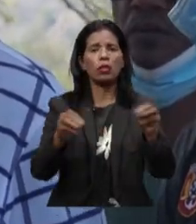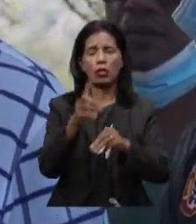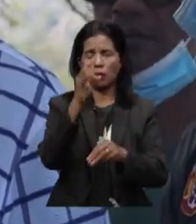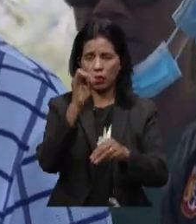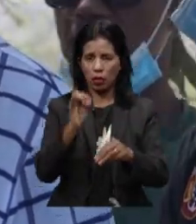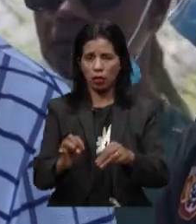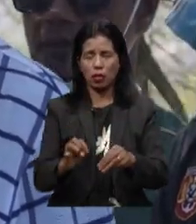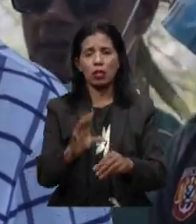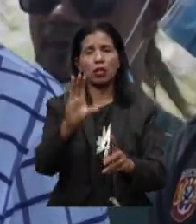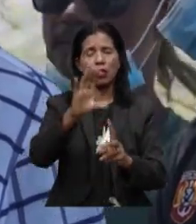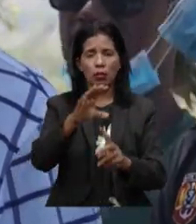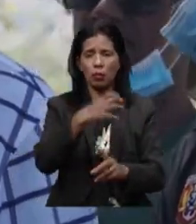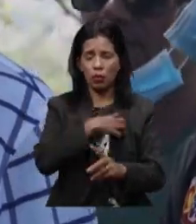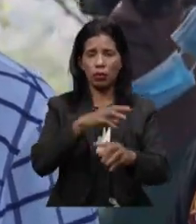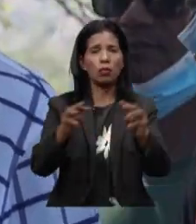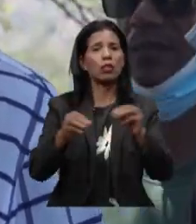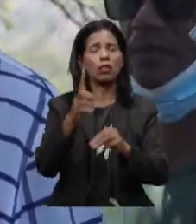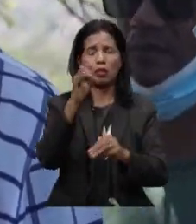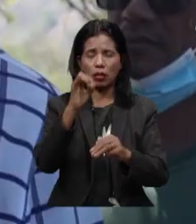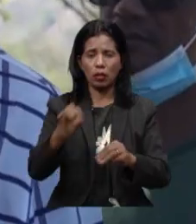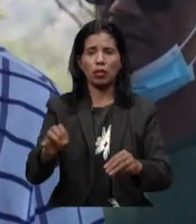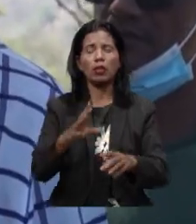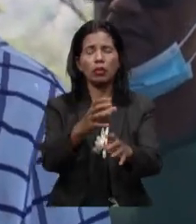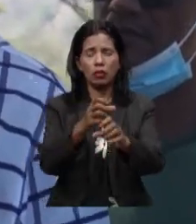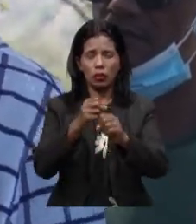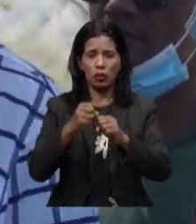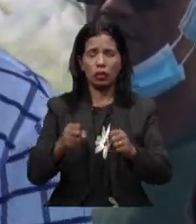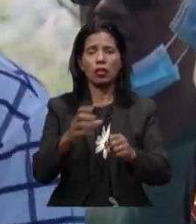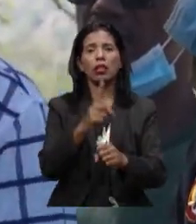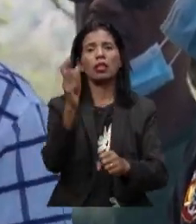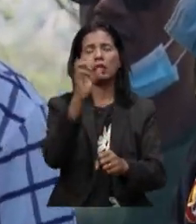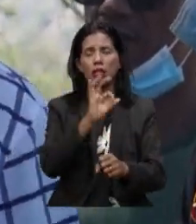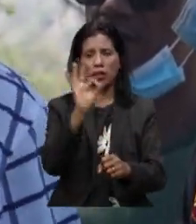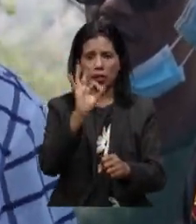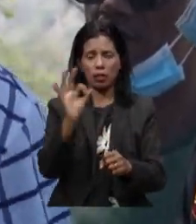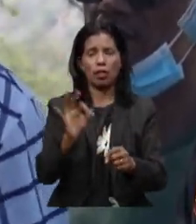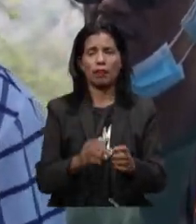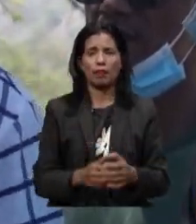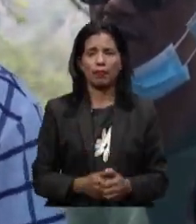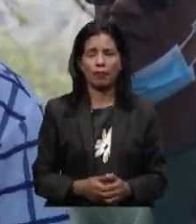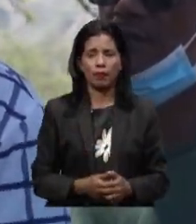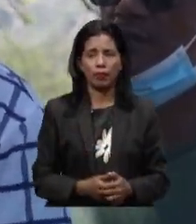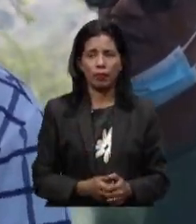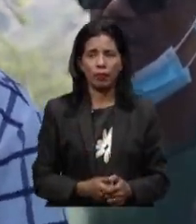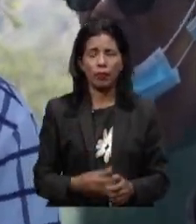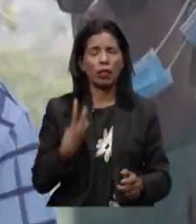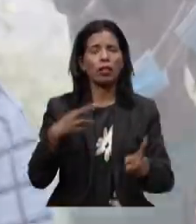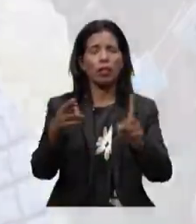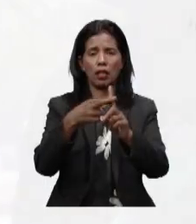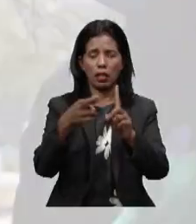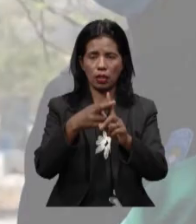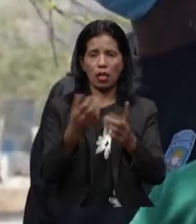no comando polícia município dili sob o baraca e está setolo sexta foi na Lajnen. Questão de rata agora está uma relana